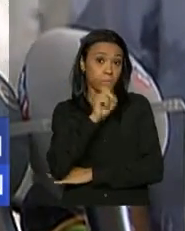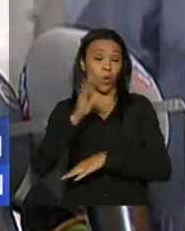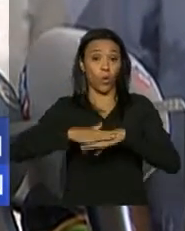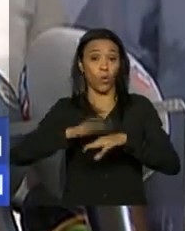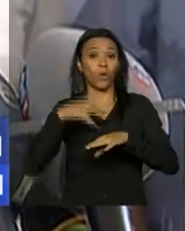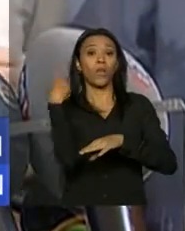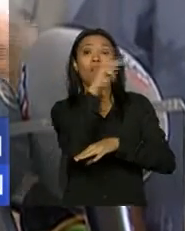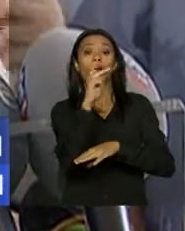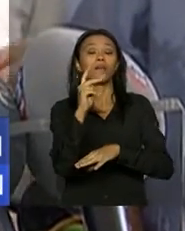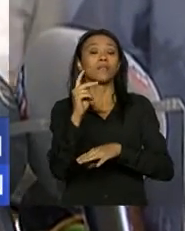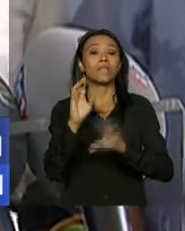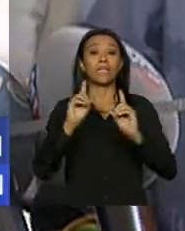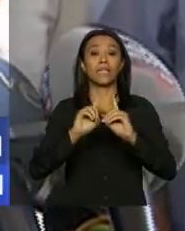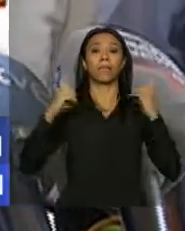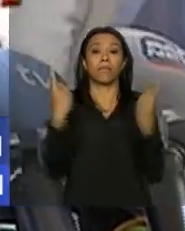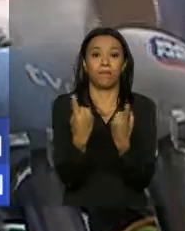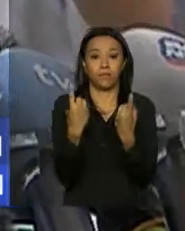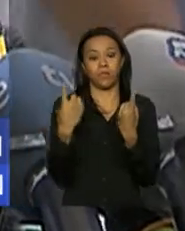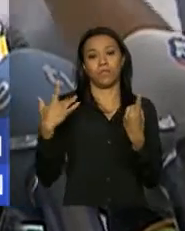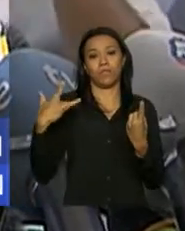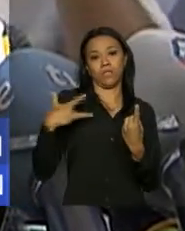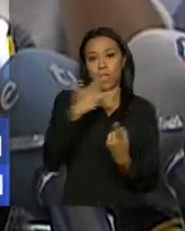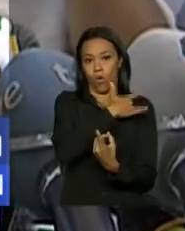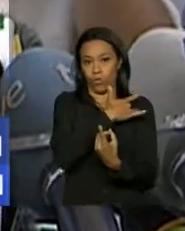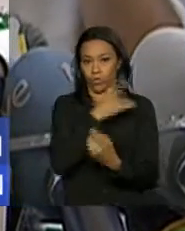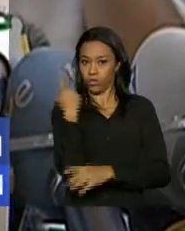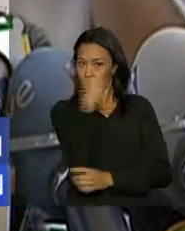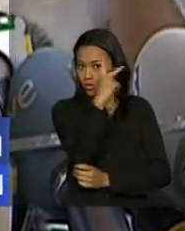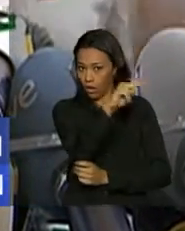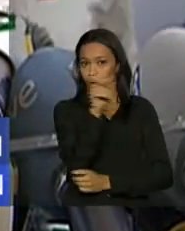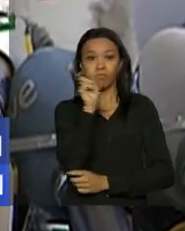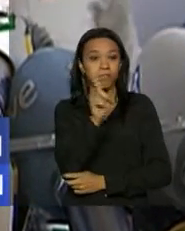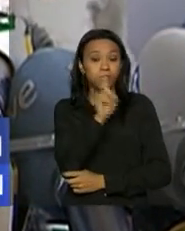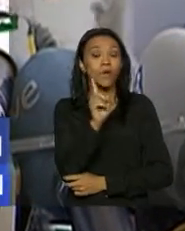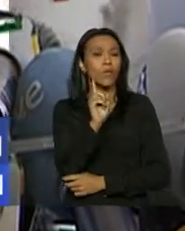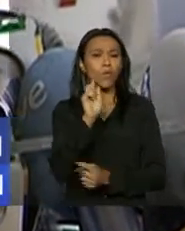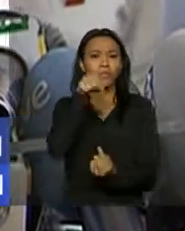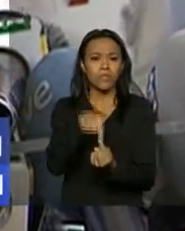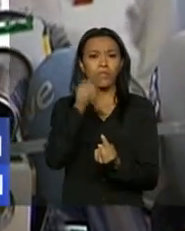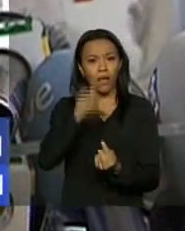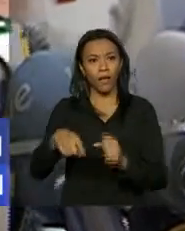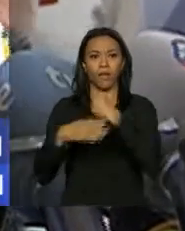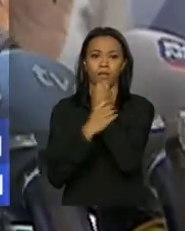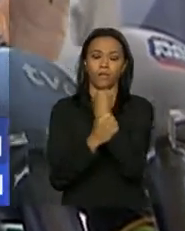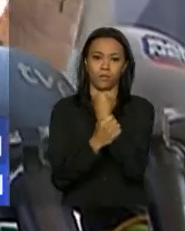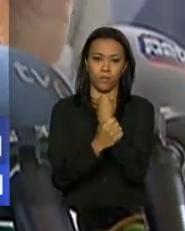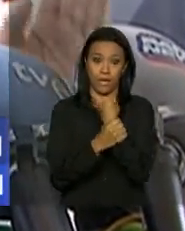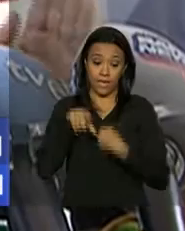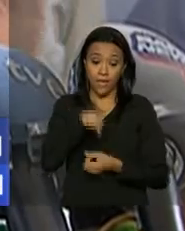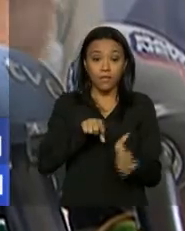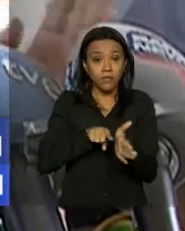Saúde, o NIH, no sentido de garantir que esta